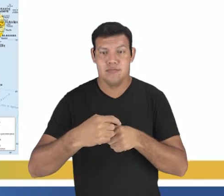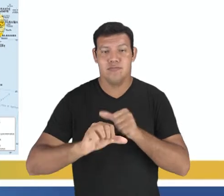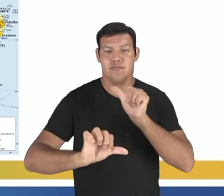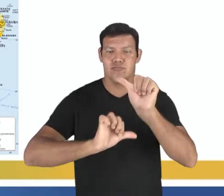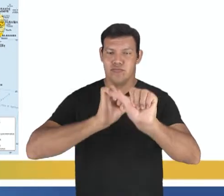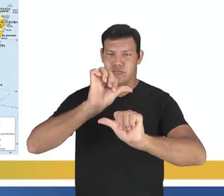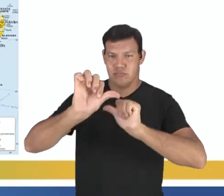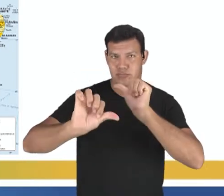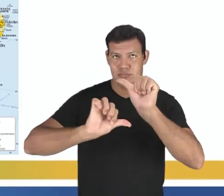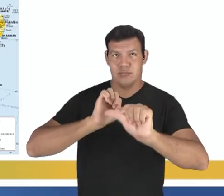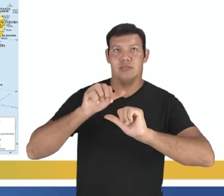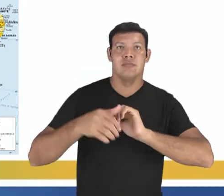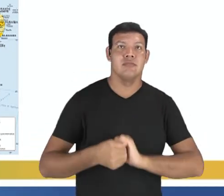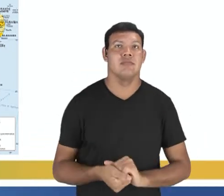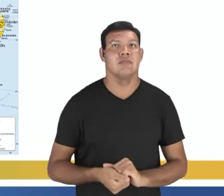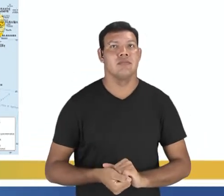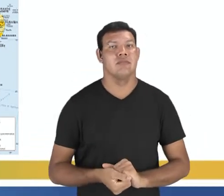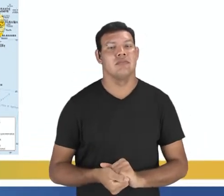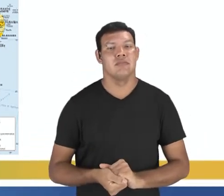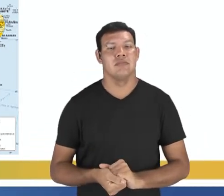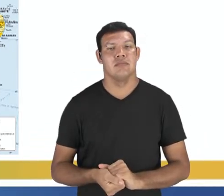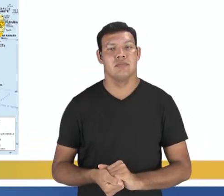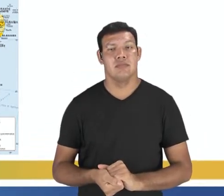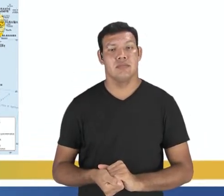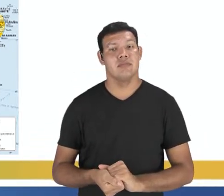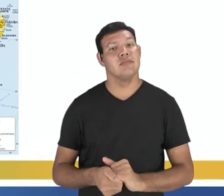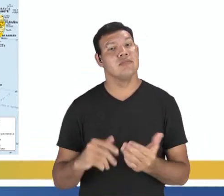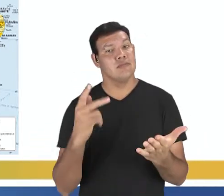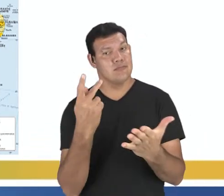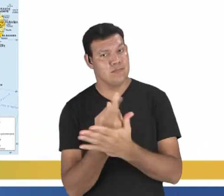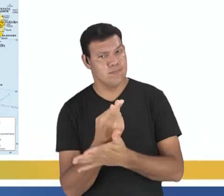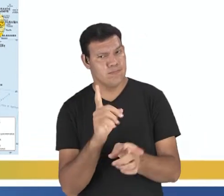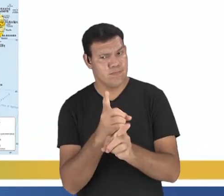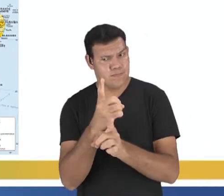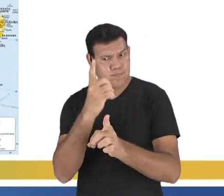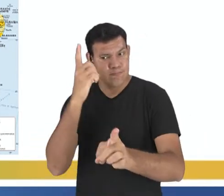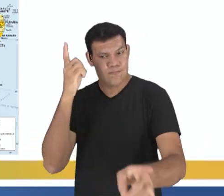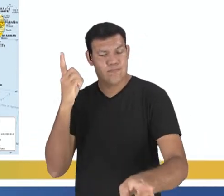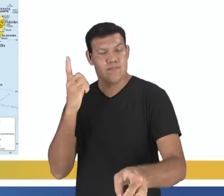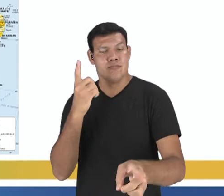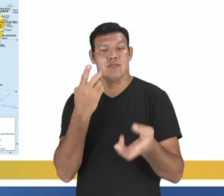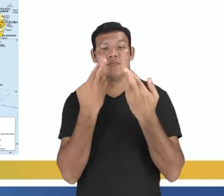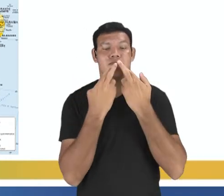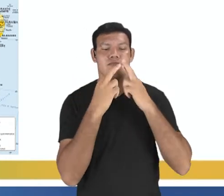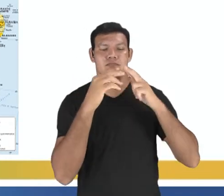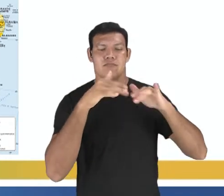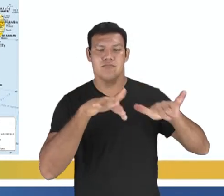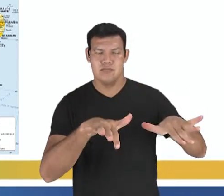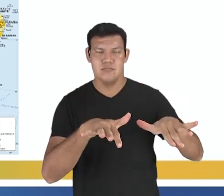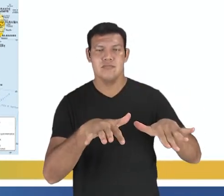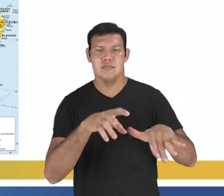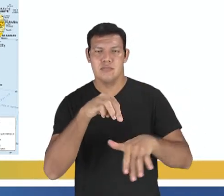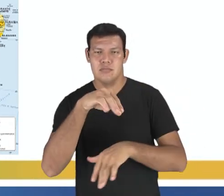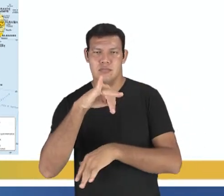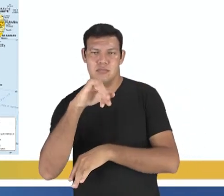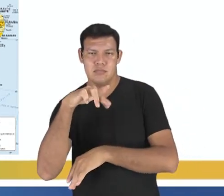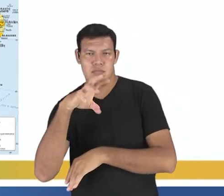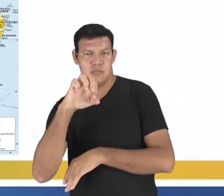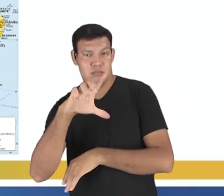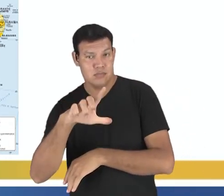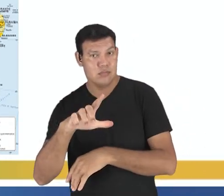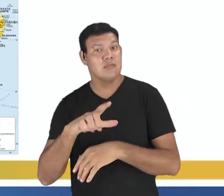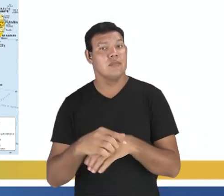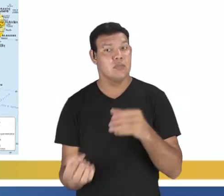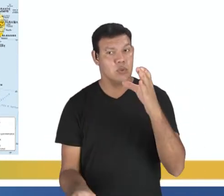transformando, desculpa, era para ter um N ali, o que ocorreu com a descoberta dos recursos minerais. Assim, apareciam as